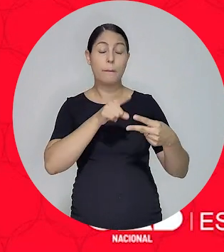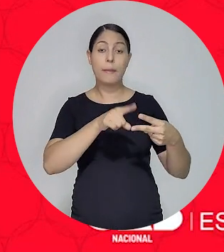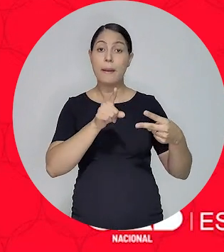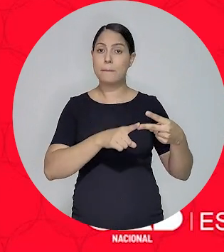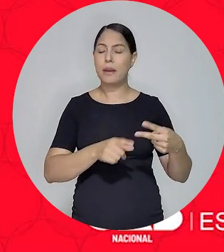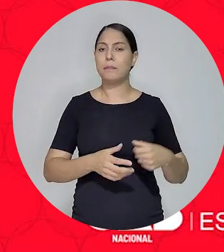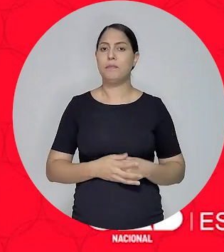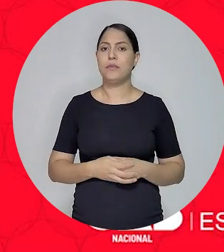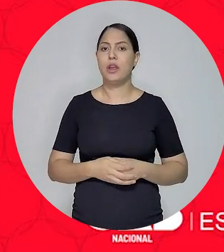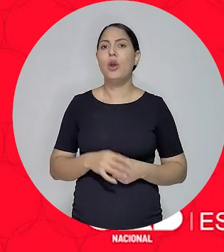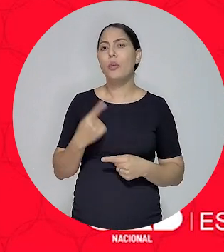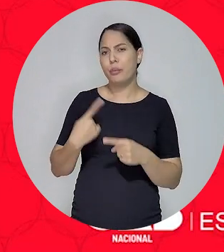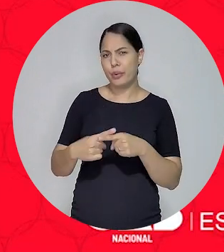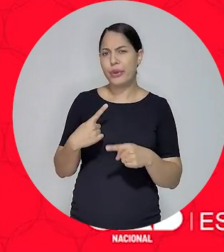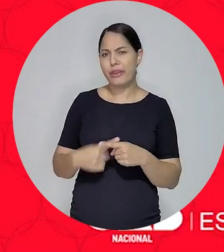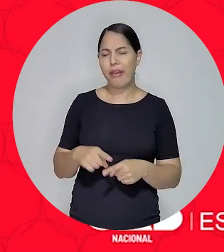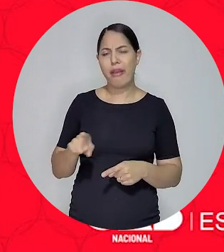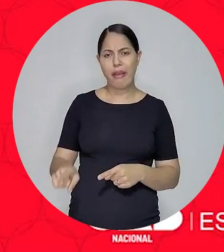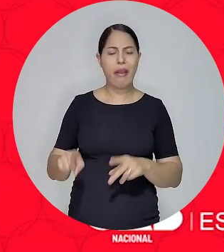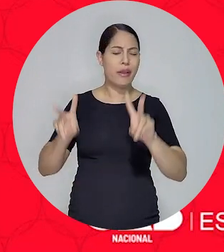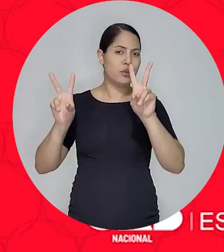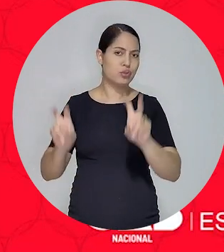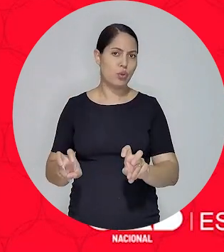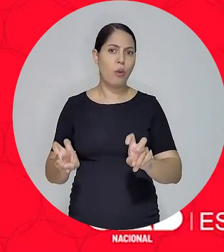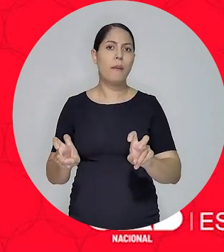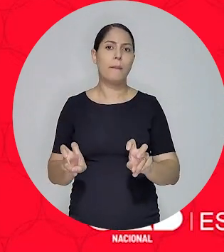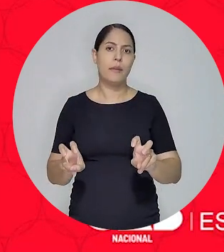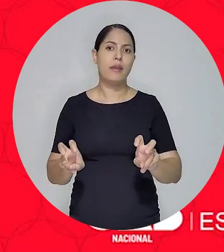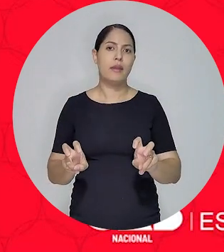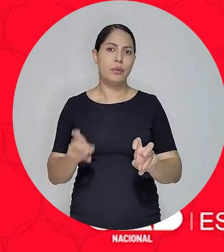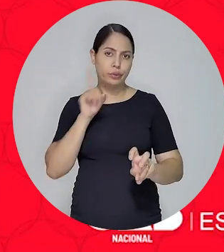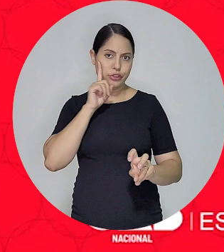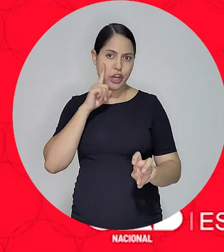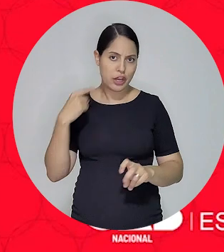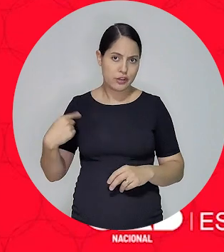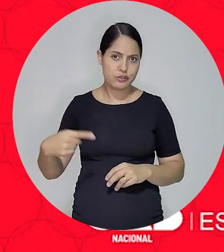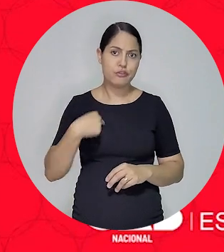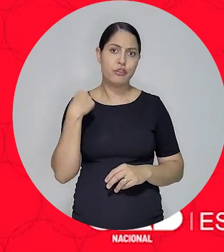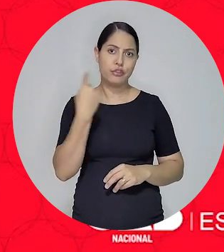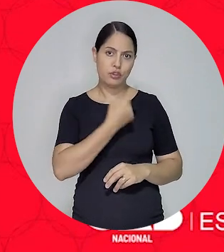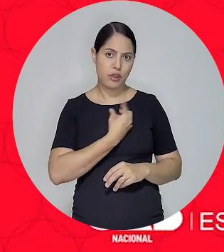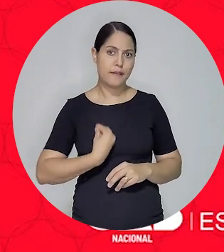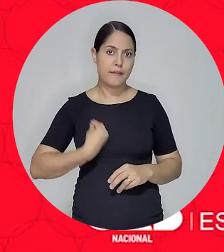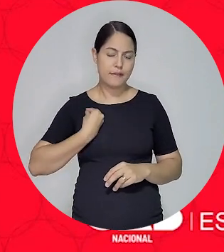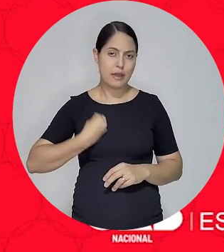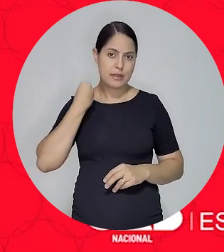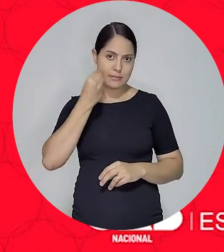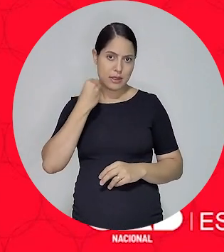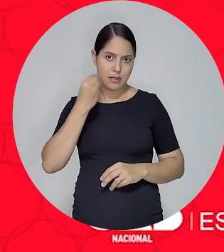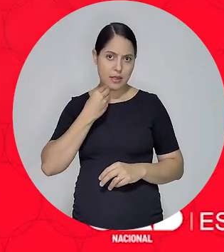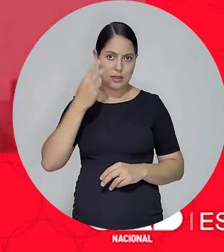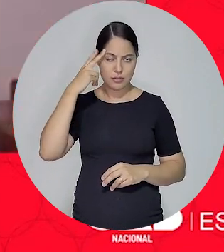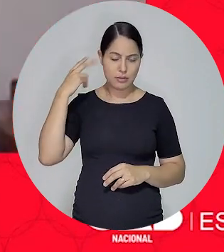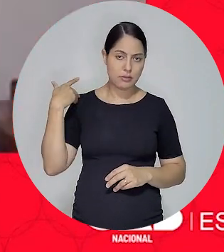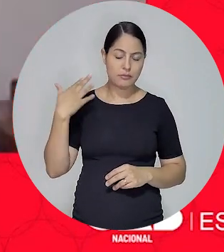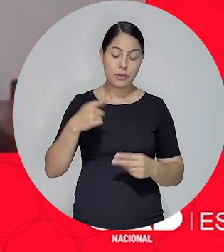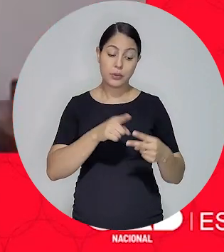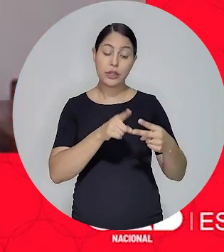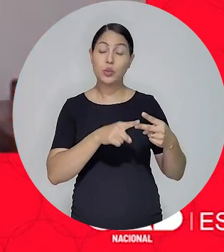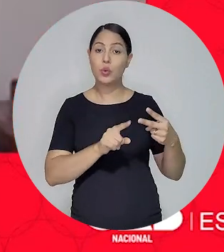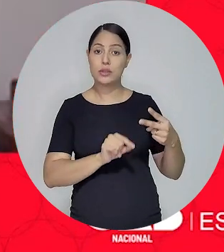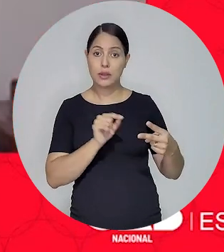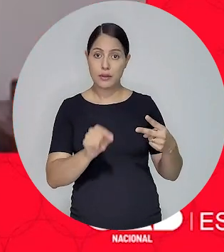assunto que cresce, né, de interesse, não só na dogmática constitucional, mas cresce o interesse no dia a dia nosso, de cidadãs e cidadãos.